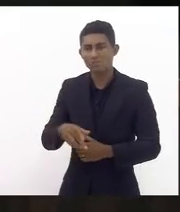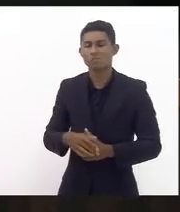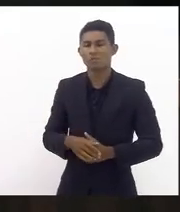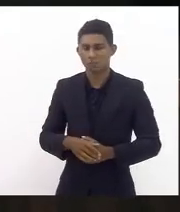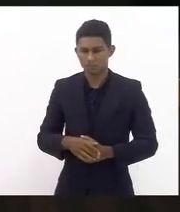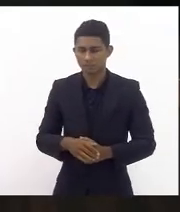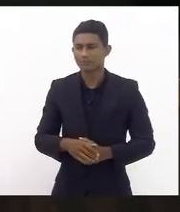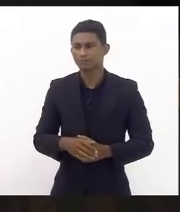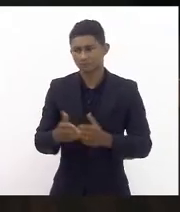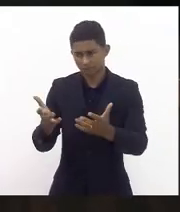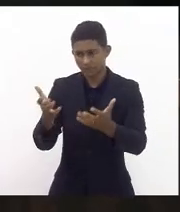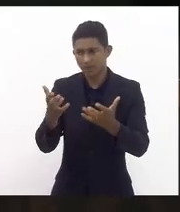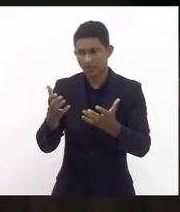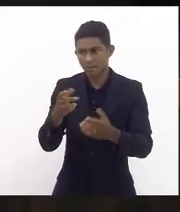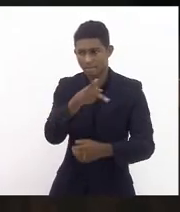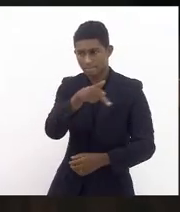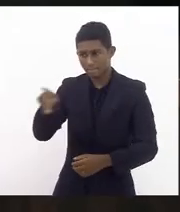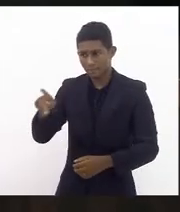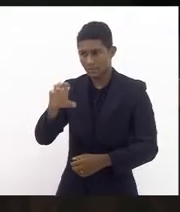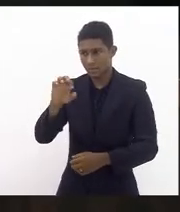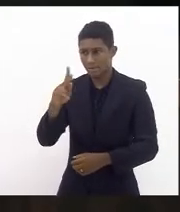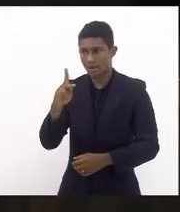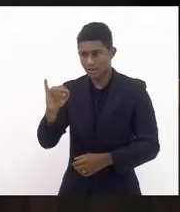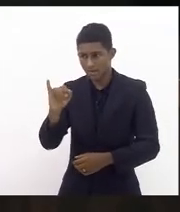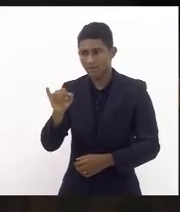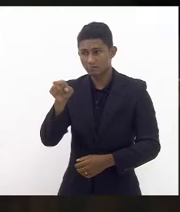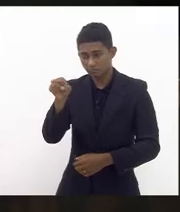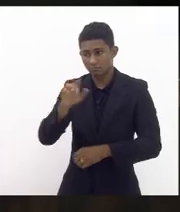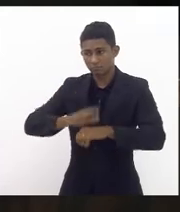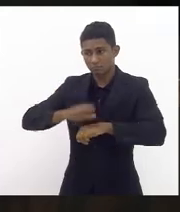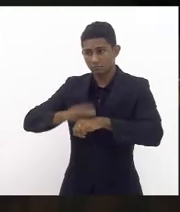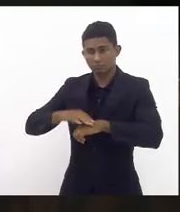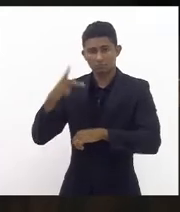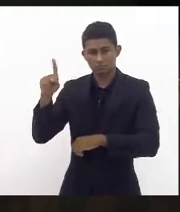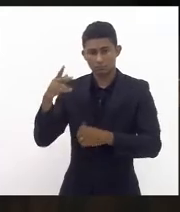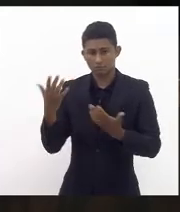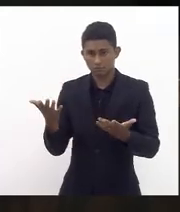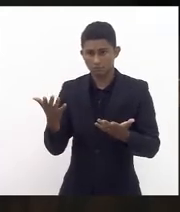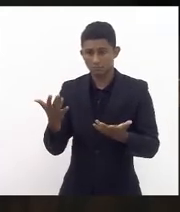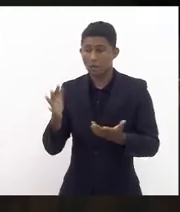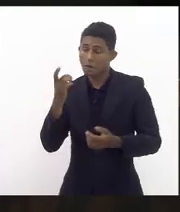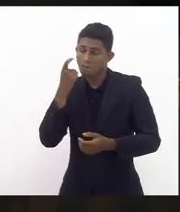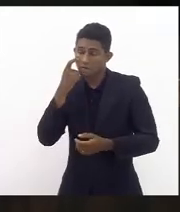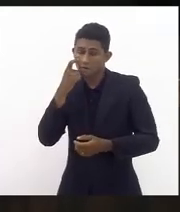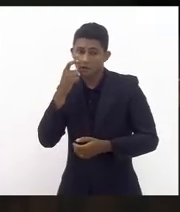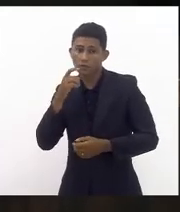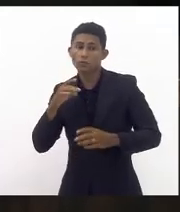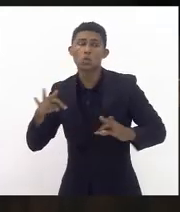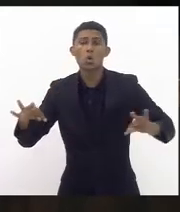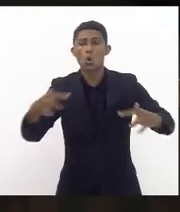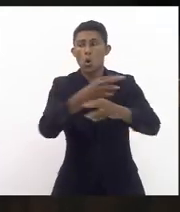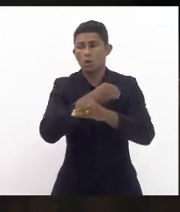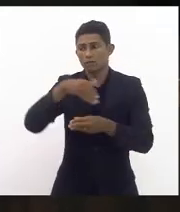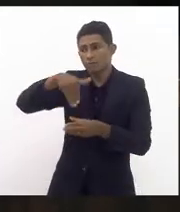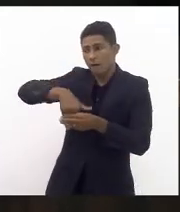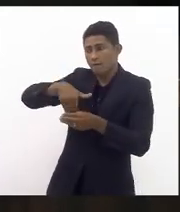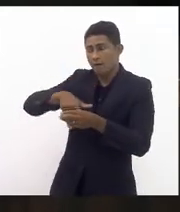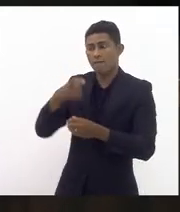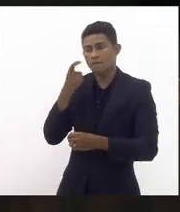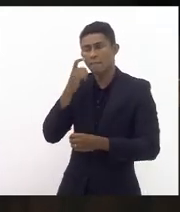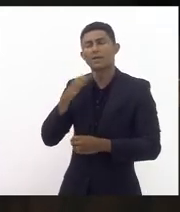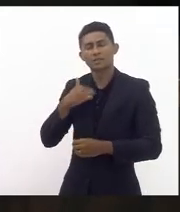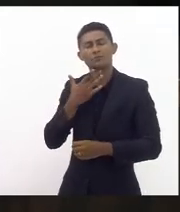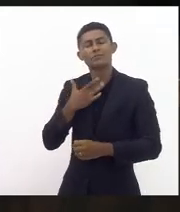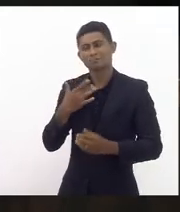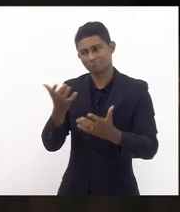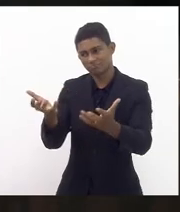eleito presidente da CPI. Logicamente, isso é a votação do conjunto dos membros, mas aqui vai meu